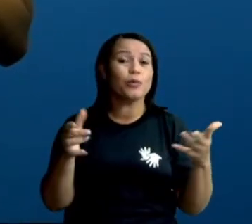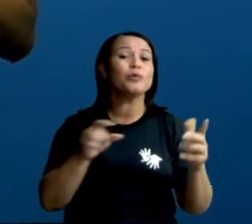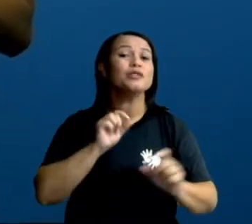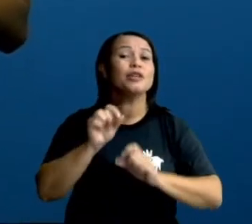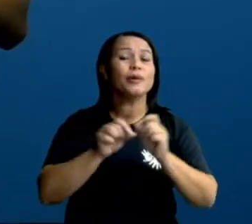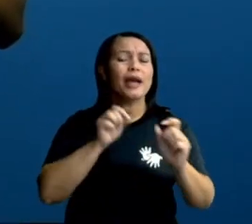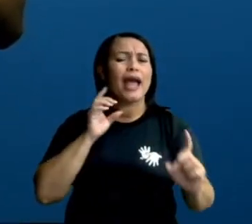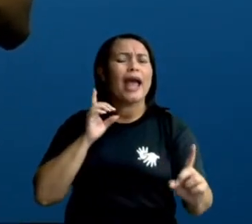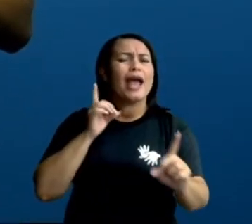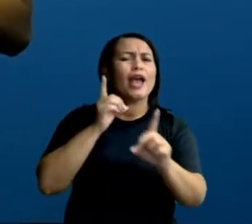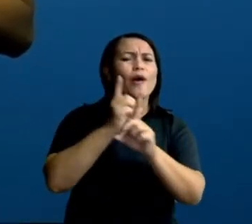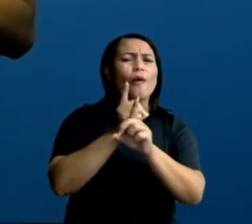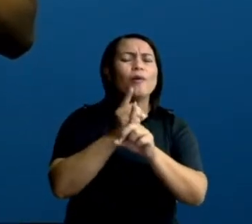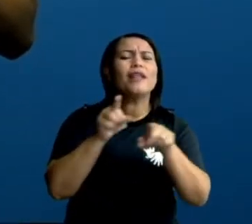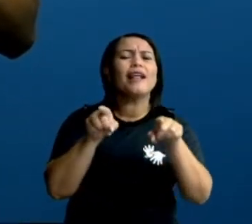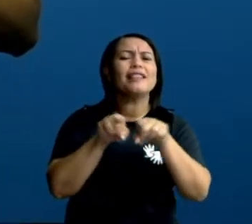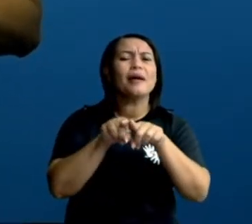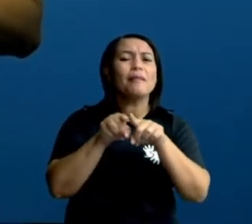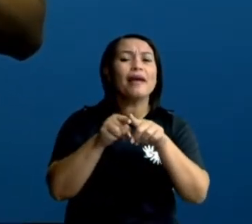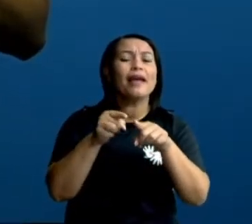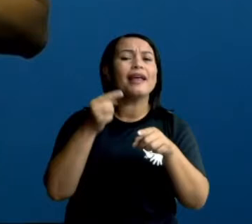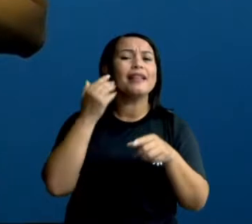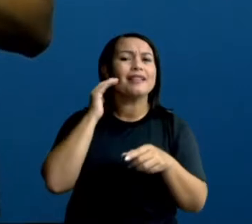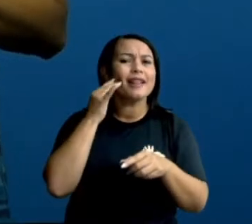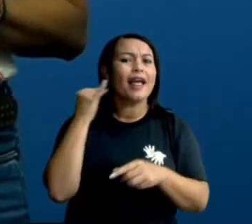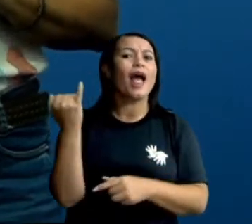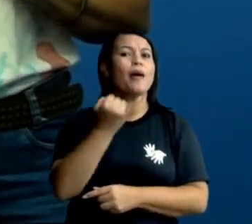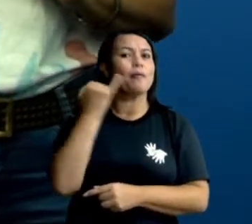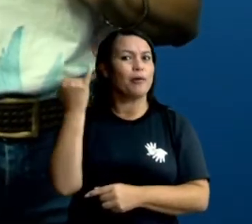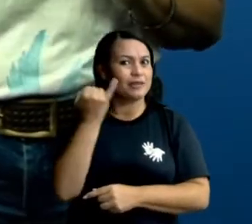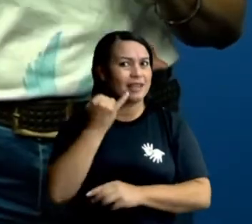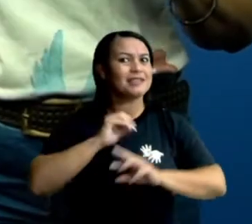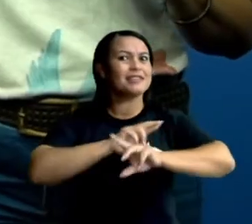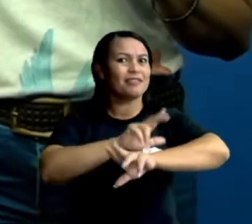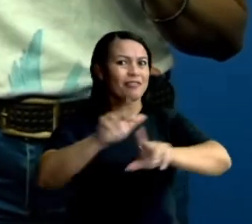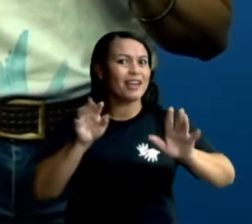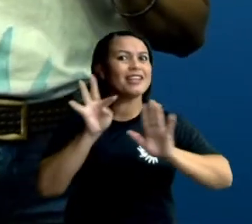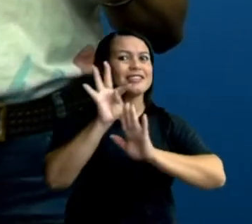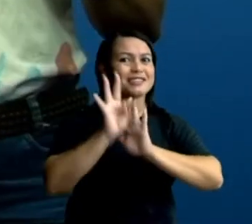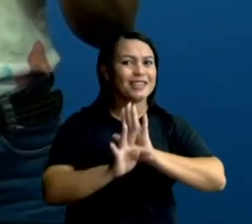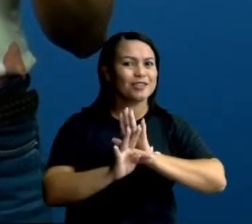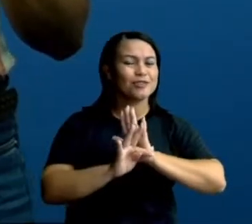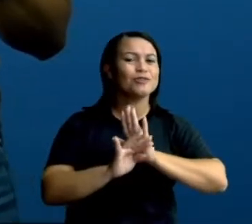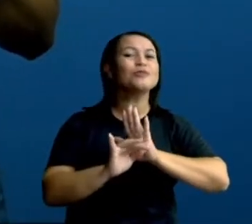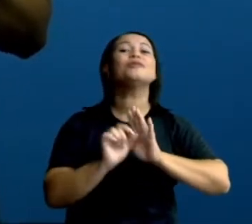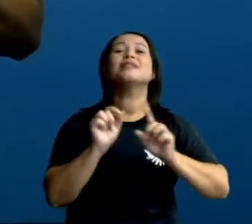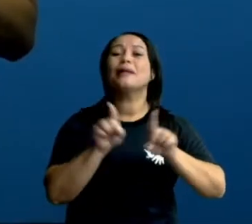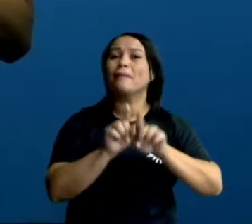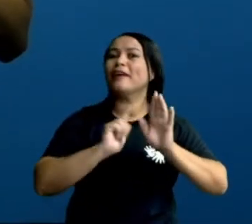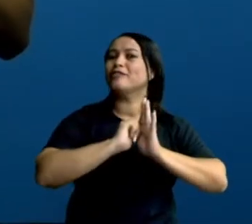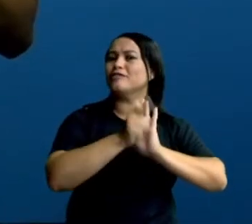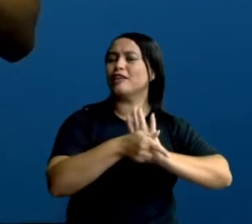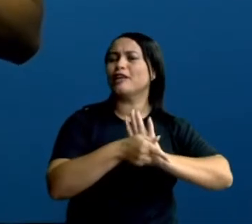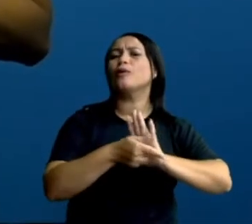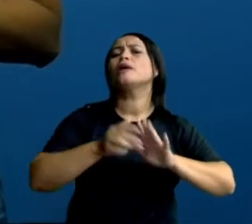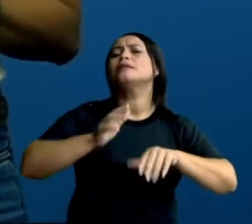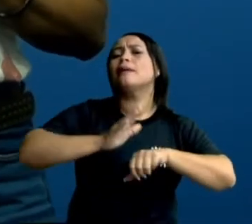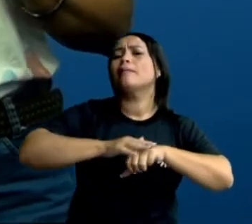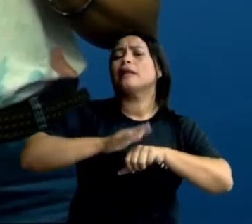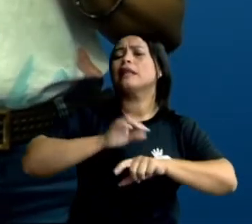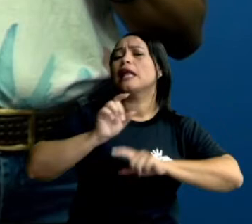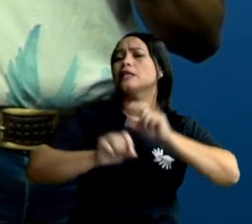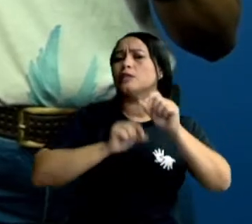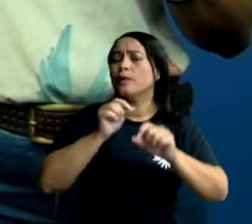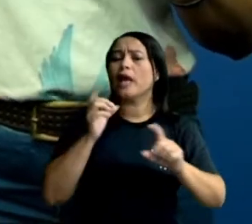é identificar a finalidade de textos de diferentes gêneros. As habilidades,